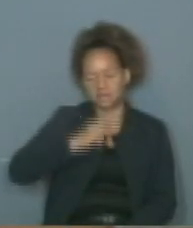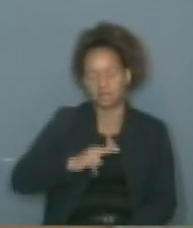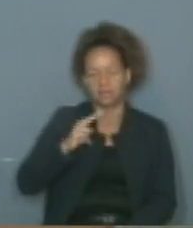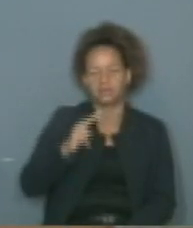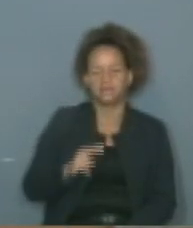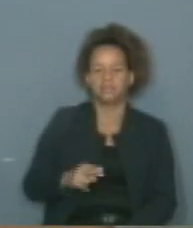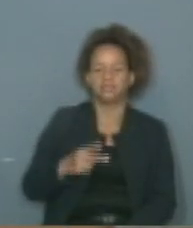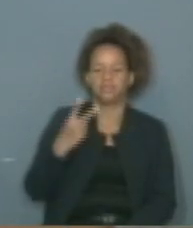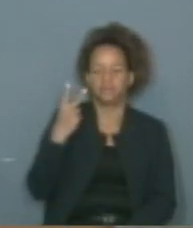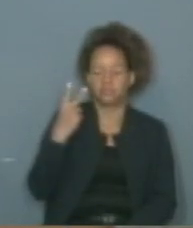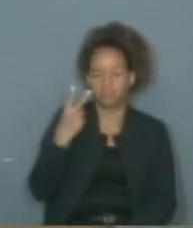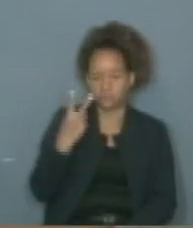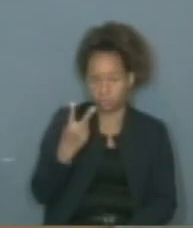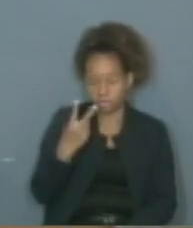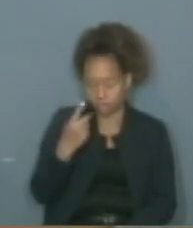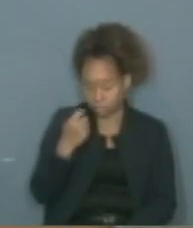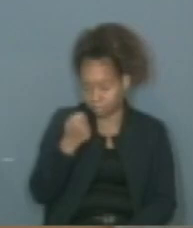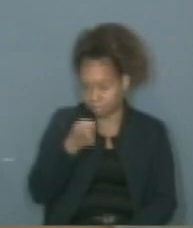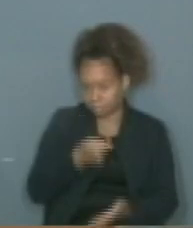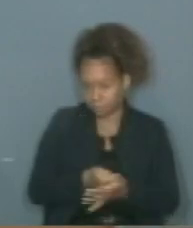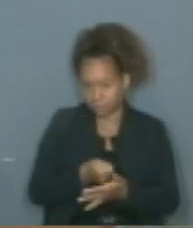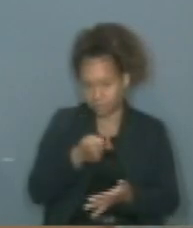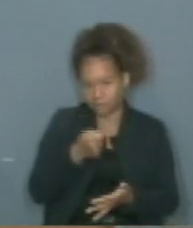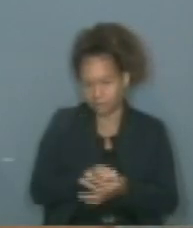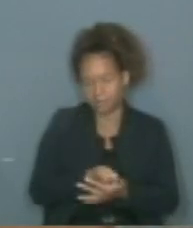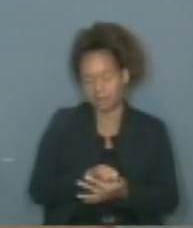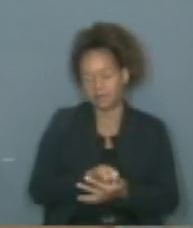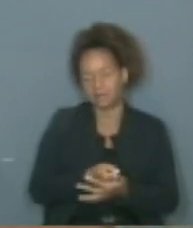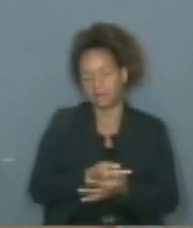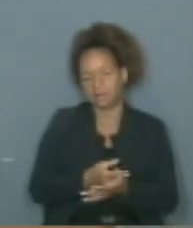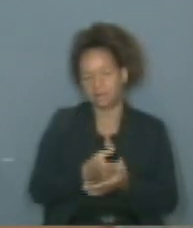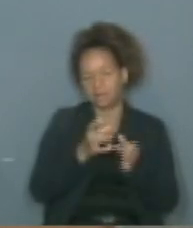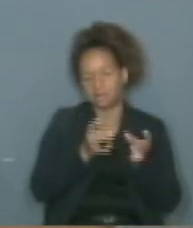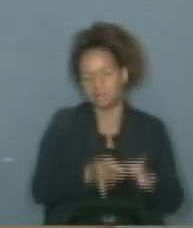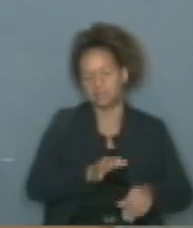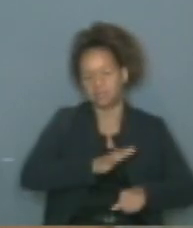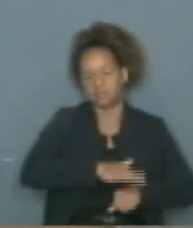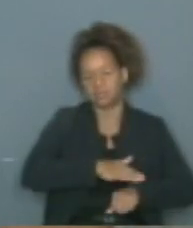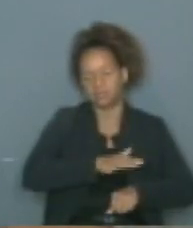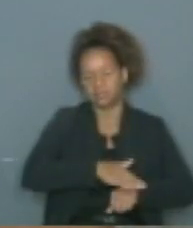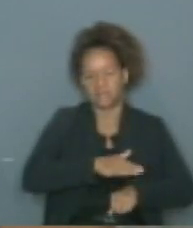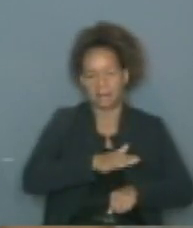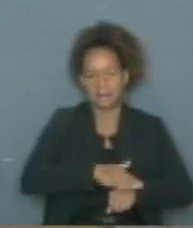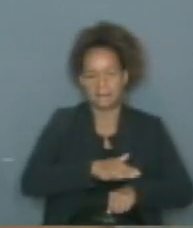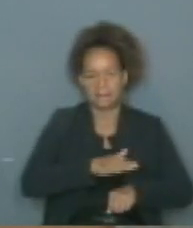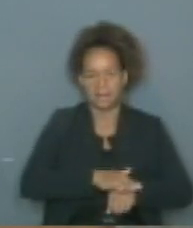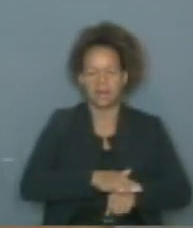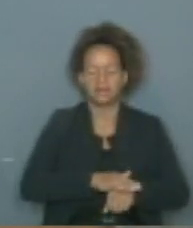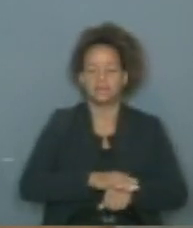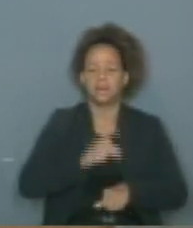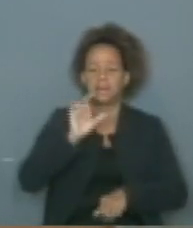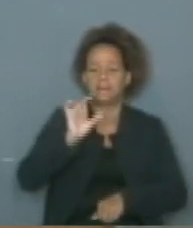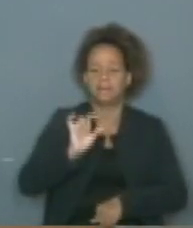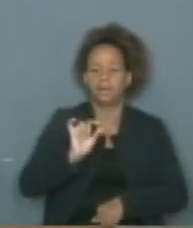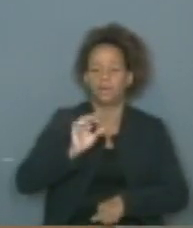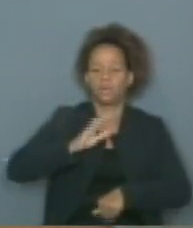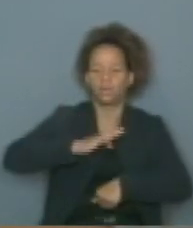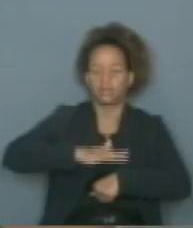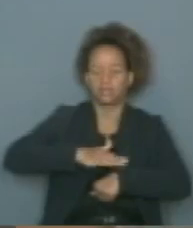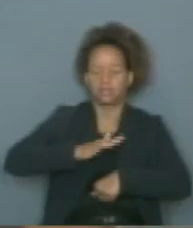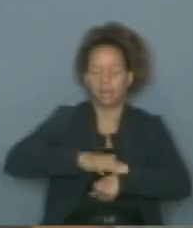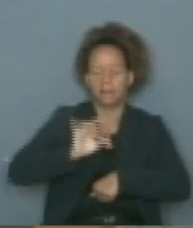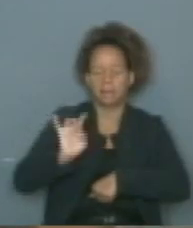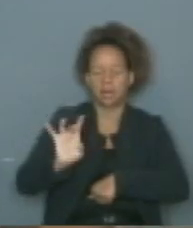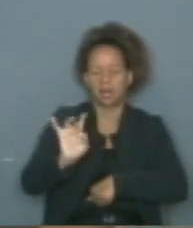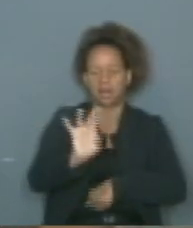aqui duras críticas sobre a dispensa de prazo, pouco tempo para